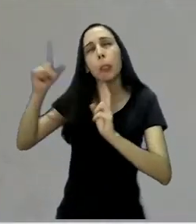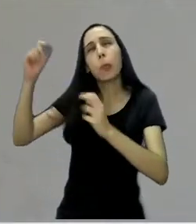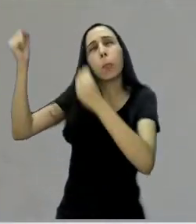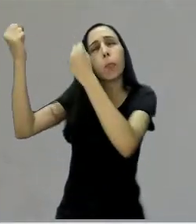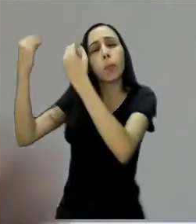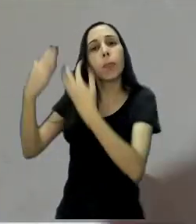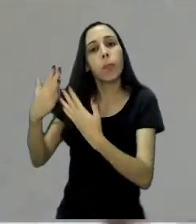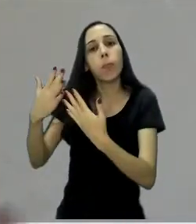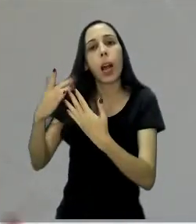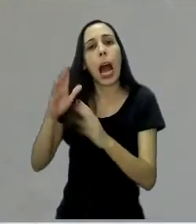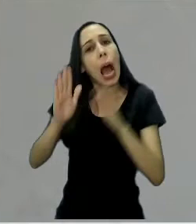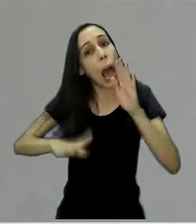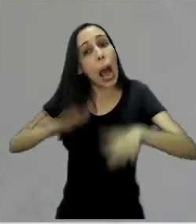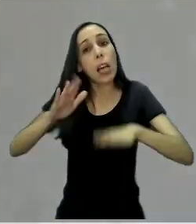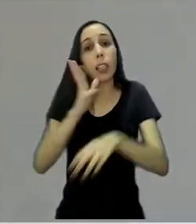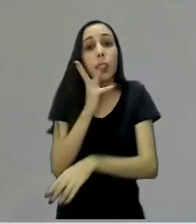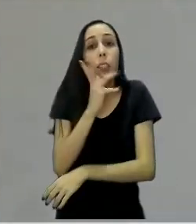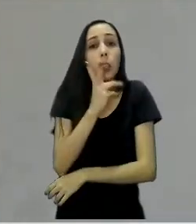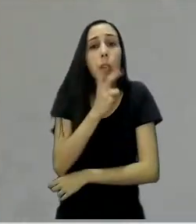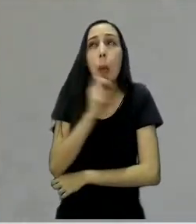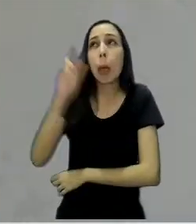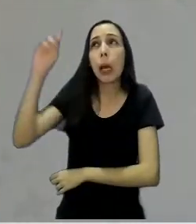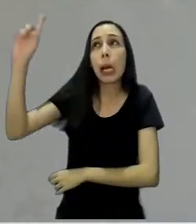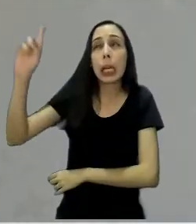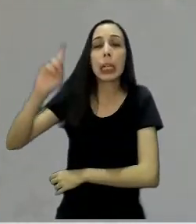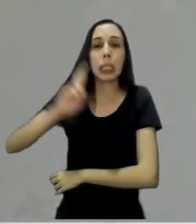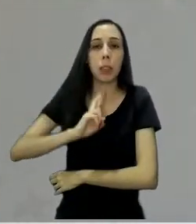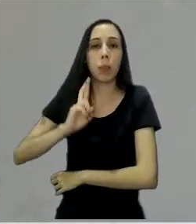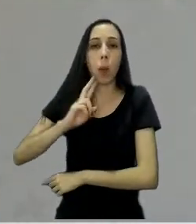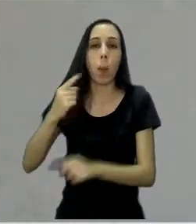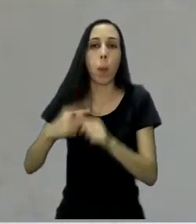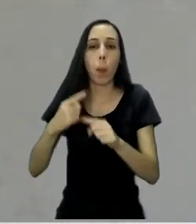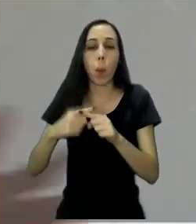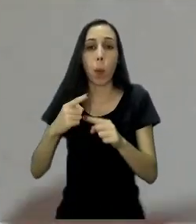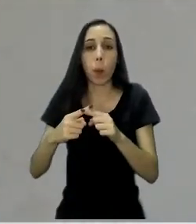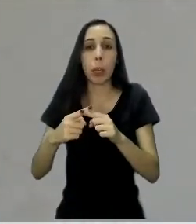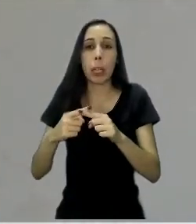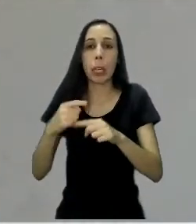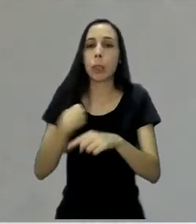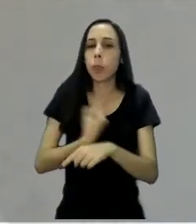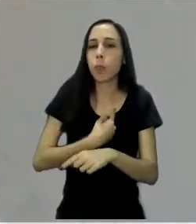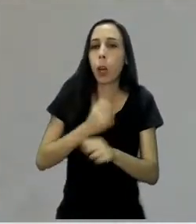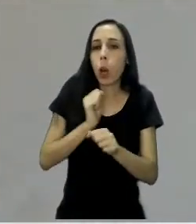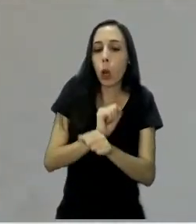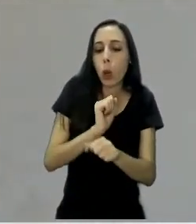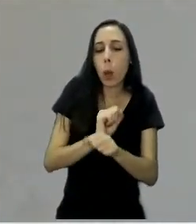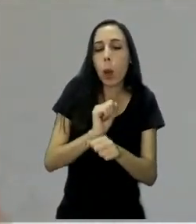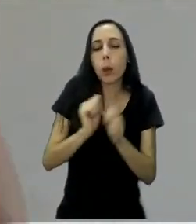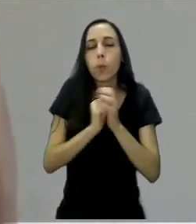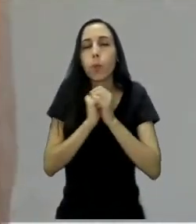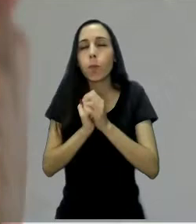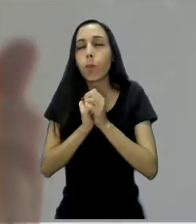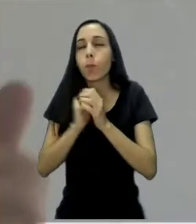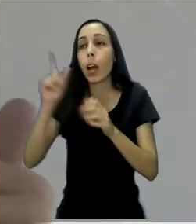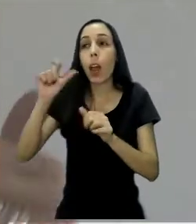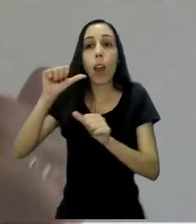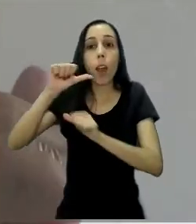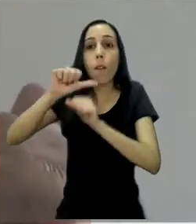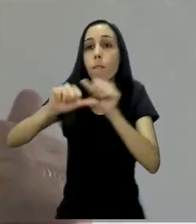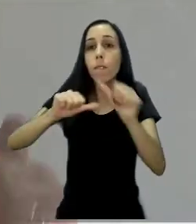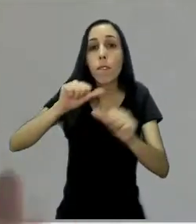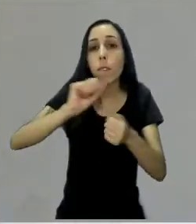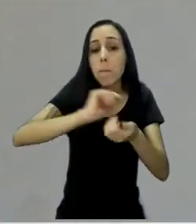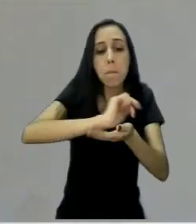graça. Às vezes demora a resposta de Deus, porque enquanto esperamos e enquanto